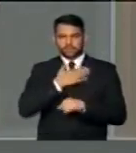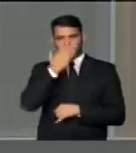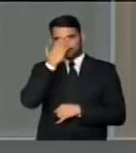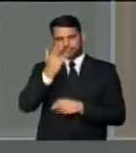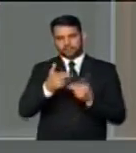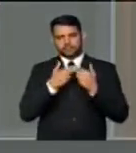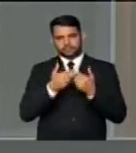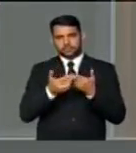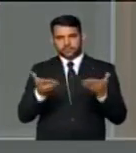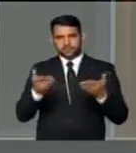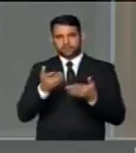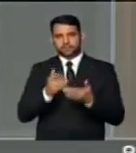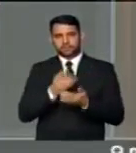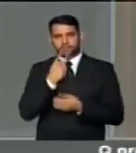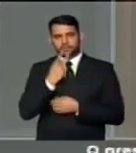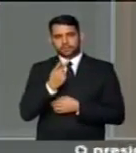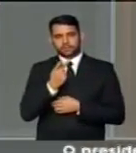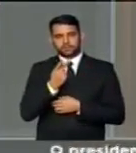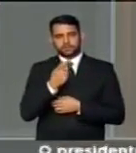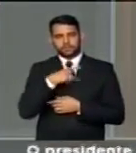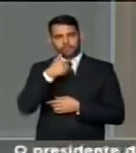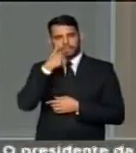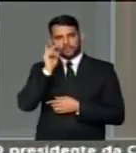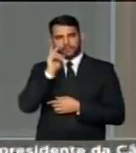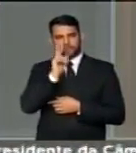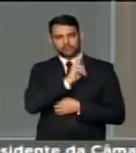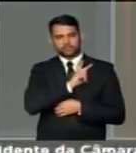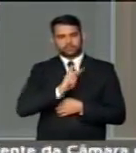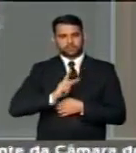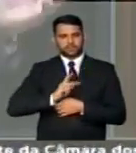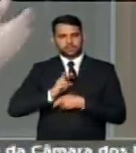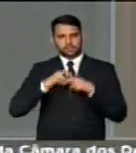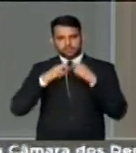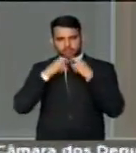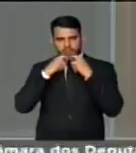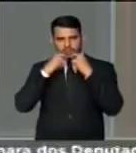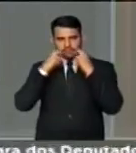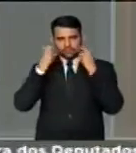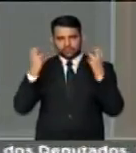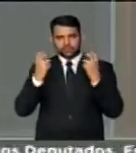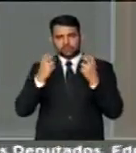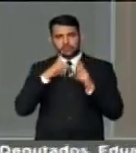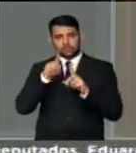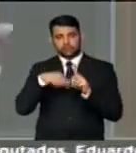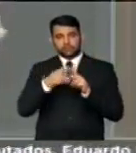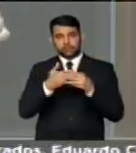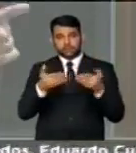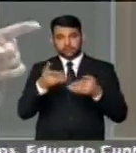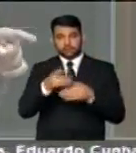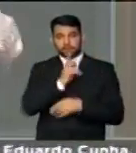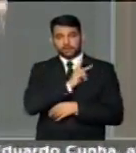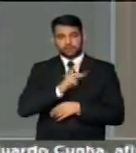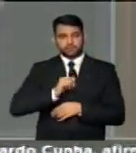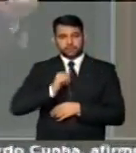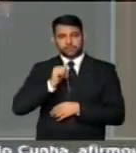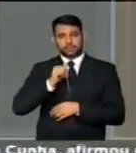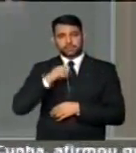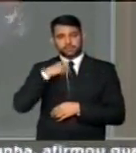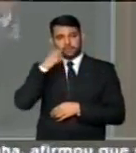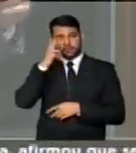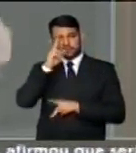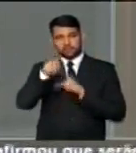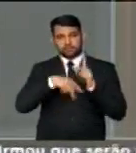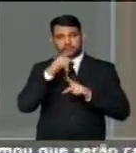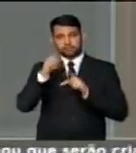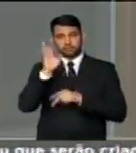sua paciência e dizer que ontem eu vi uma presidente envergonhada. E mais que isso, uma presidente que envergonha o